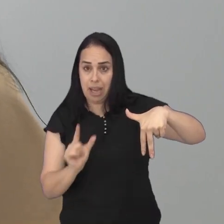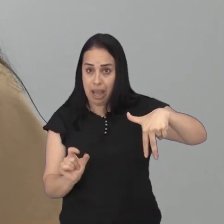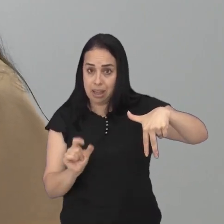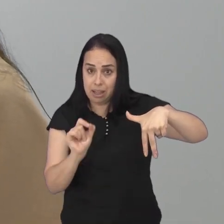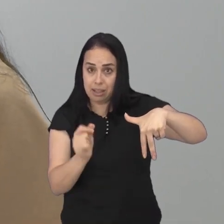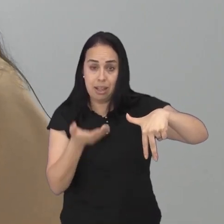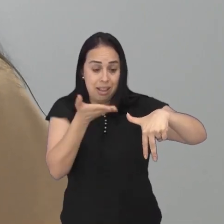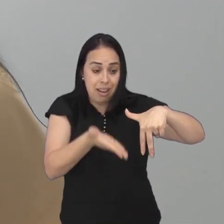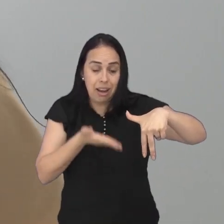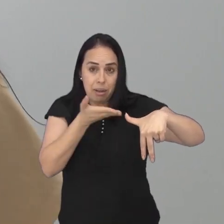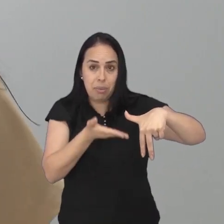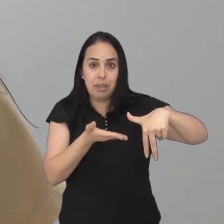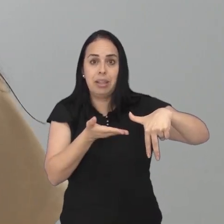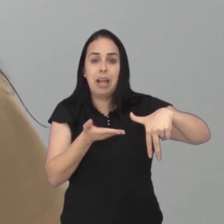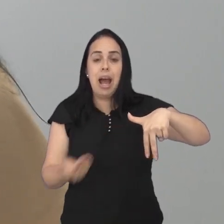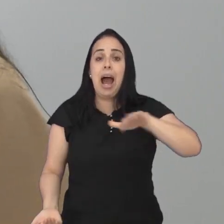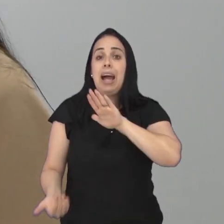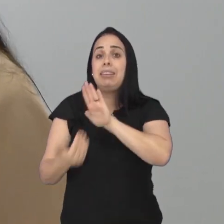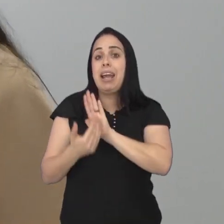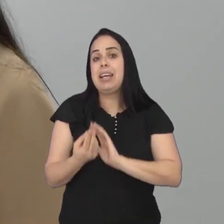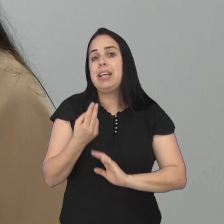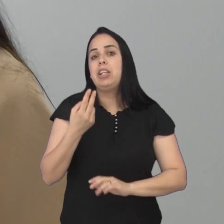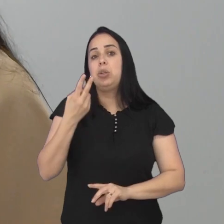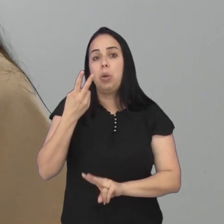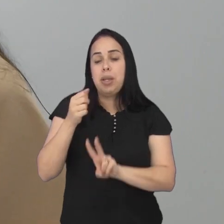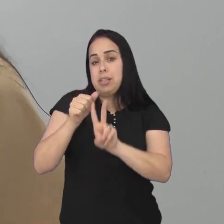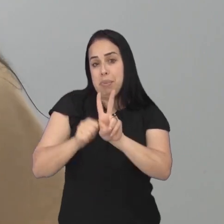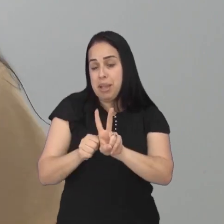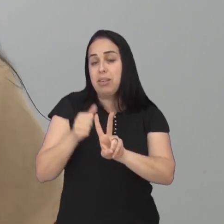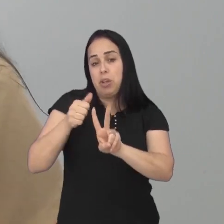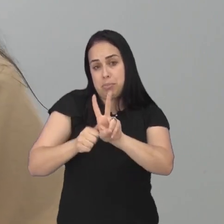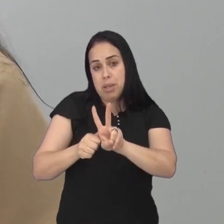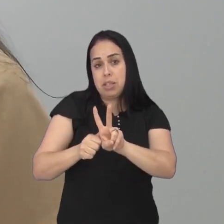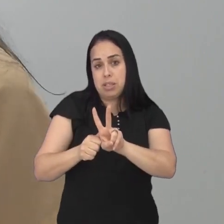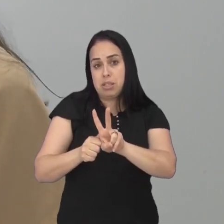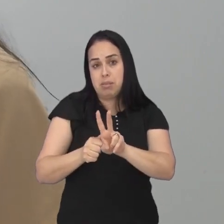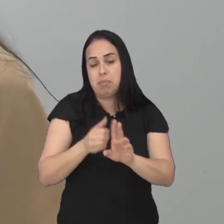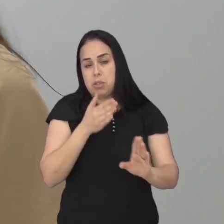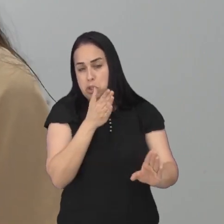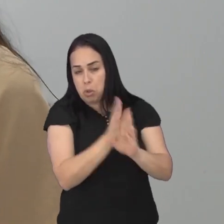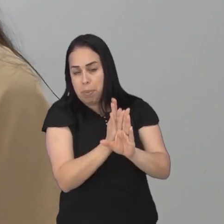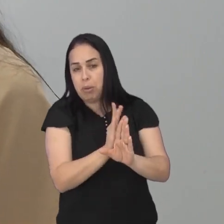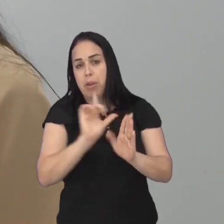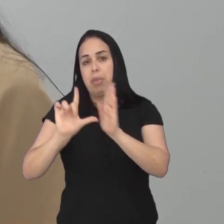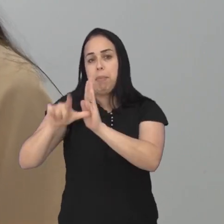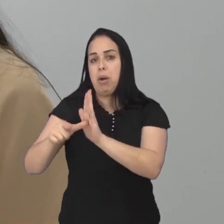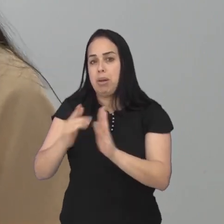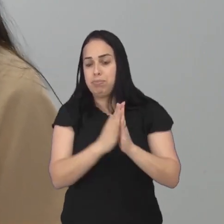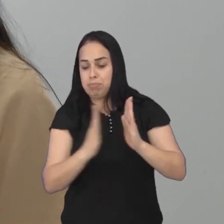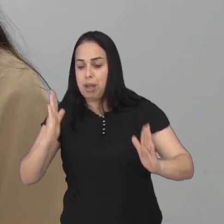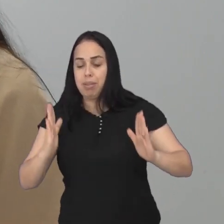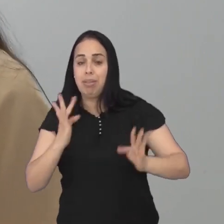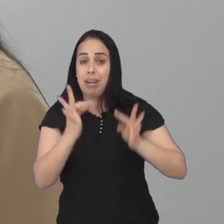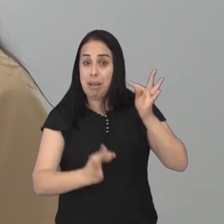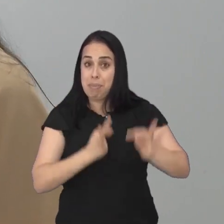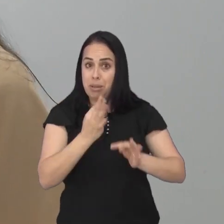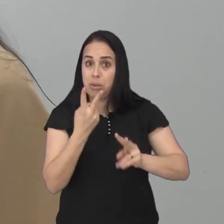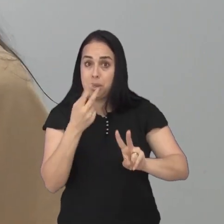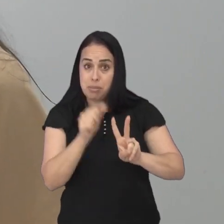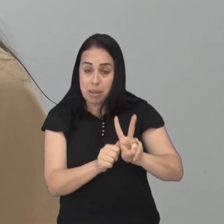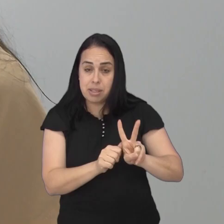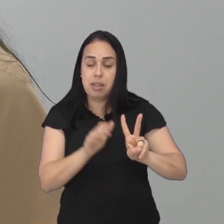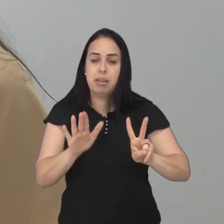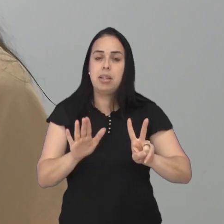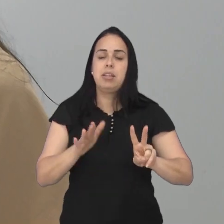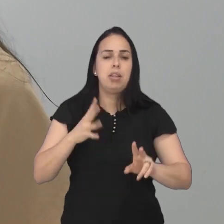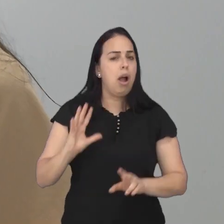ser tratado em até 60 dias do diagnóstico. Então, isso é a nossa meta principal. Isso acontece para a gente em